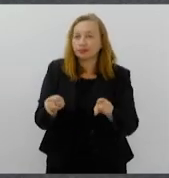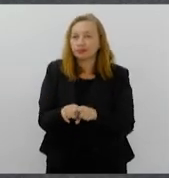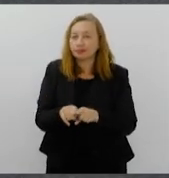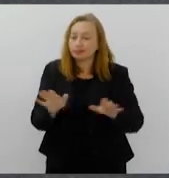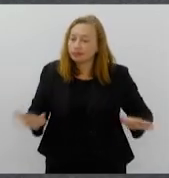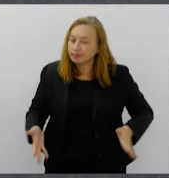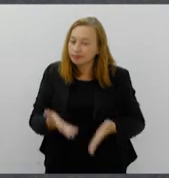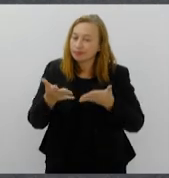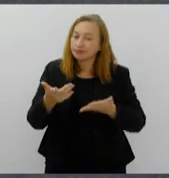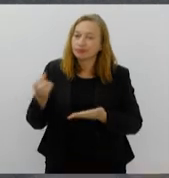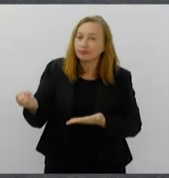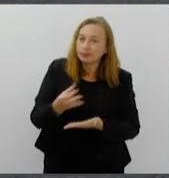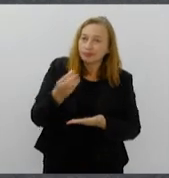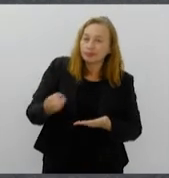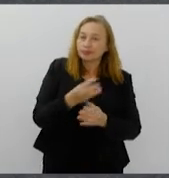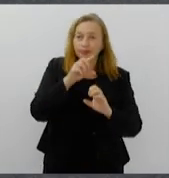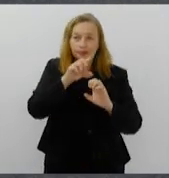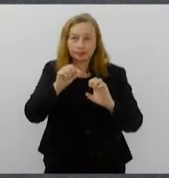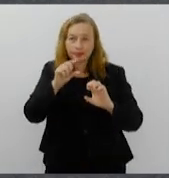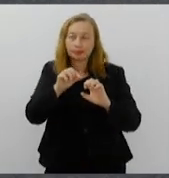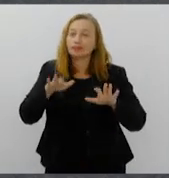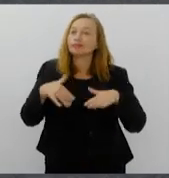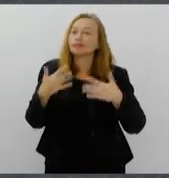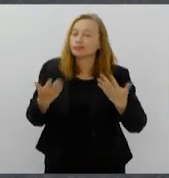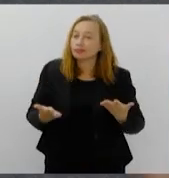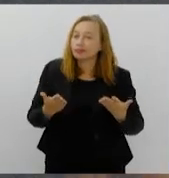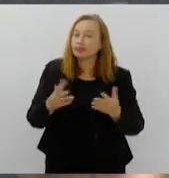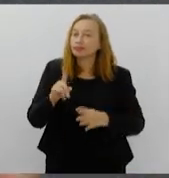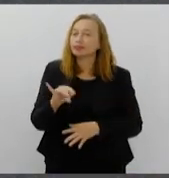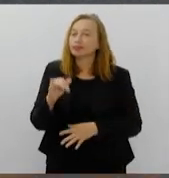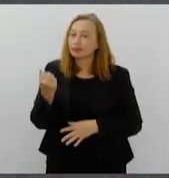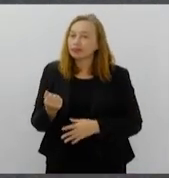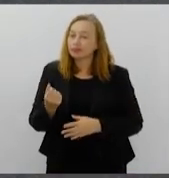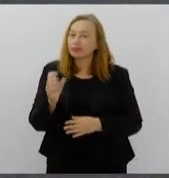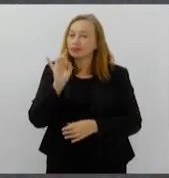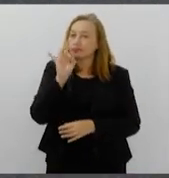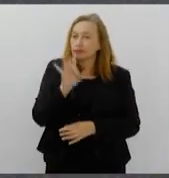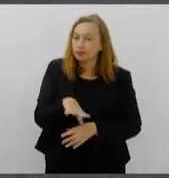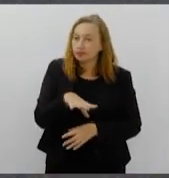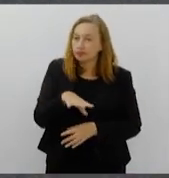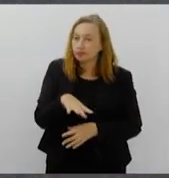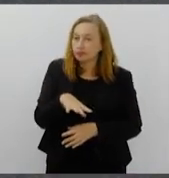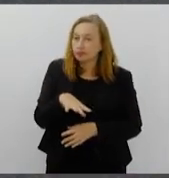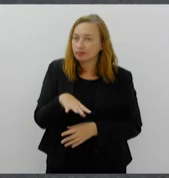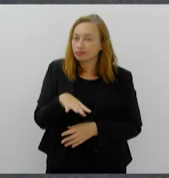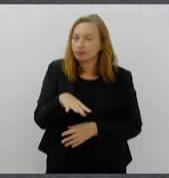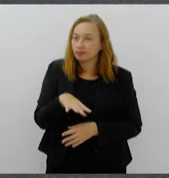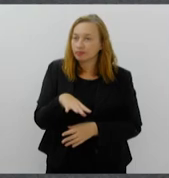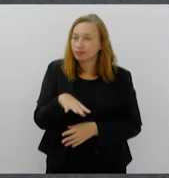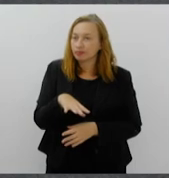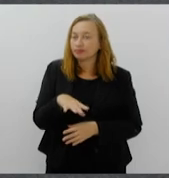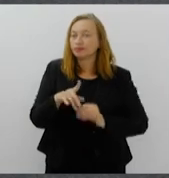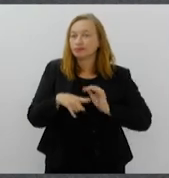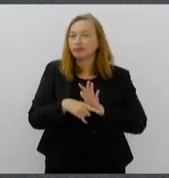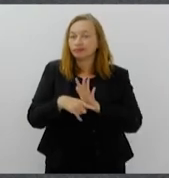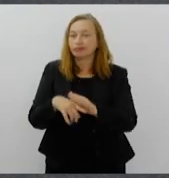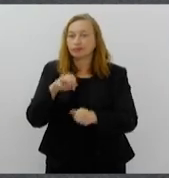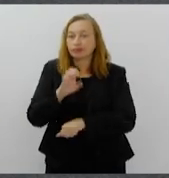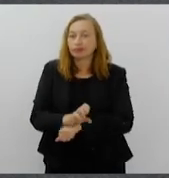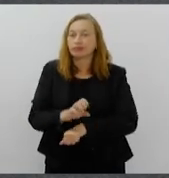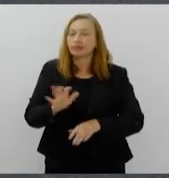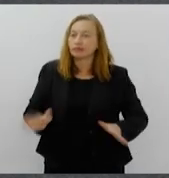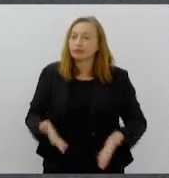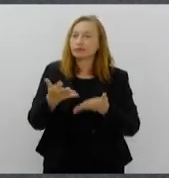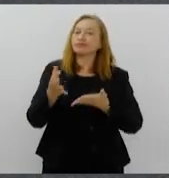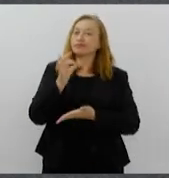estímulo para novos empreendedores. Então, essa campanha só tende a dá muito para o nosso Estado, porque